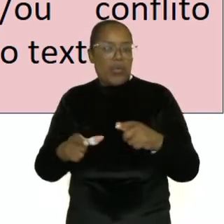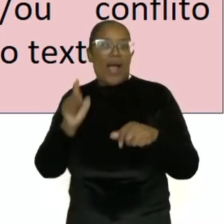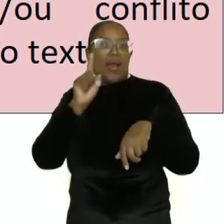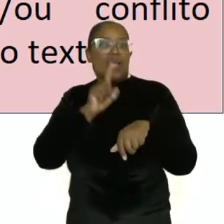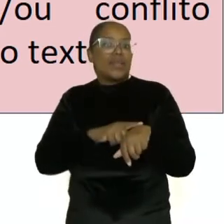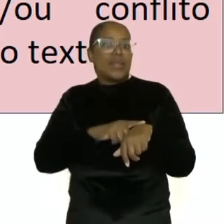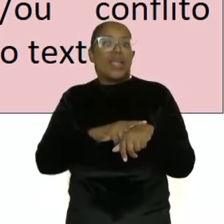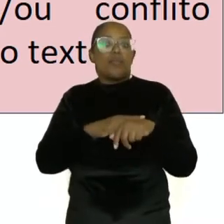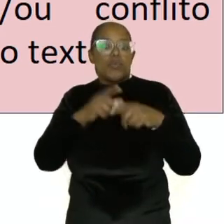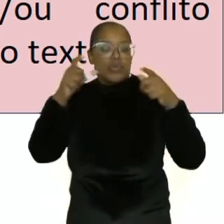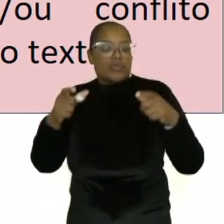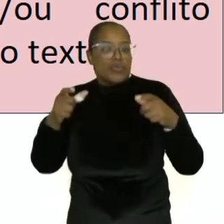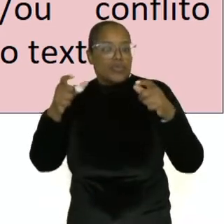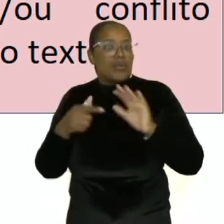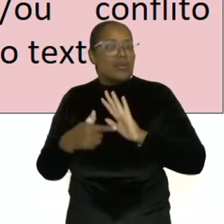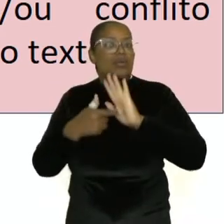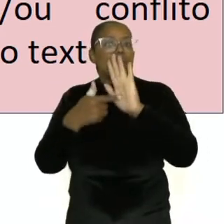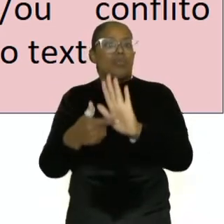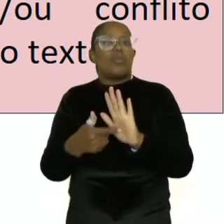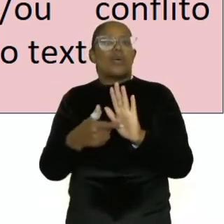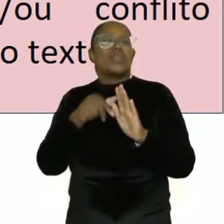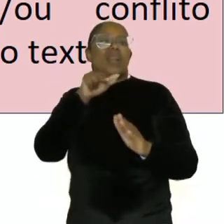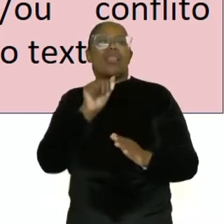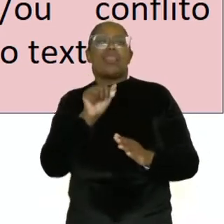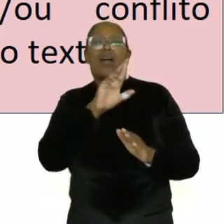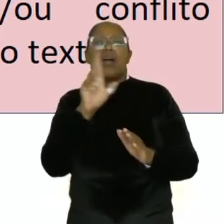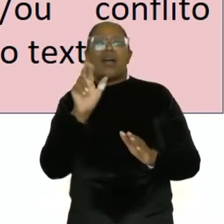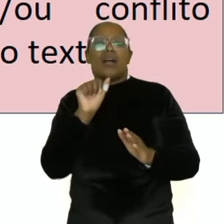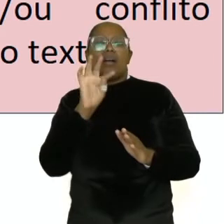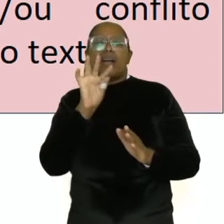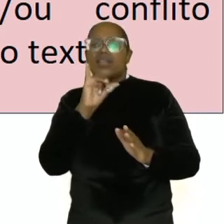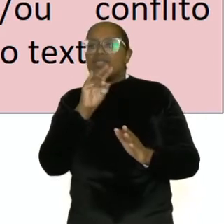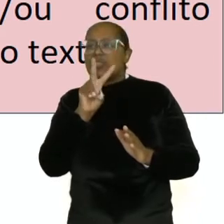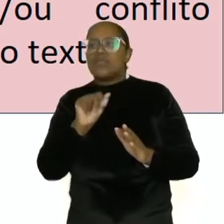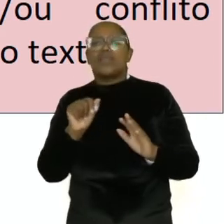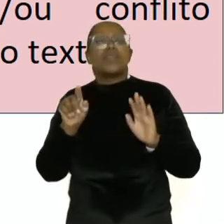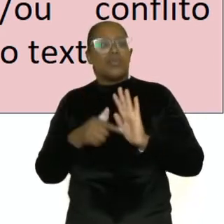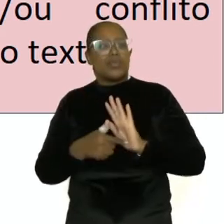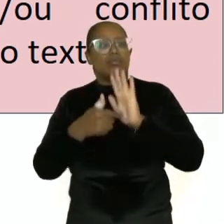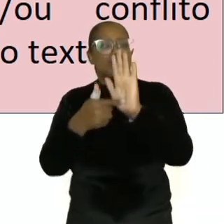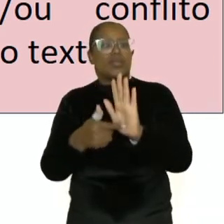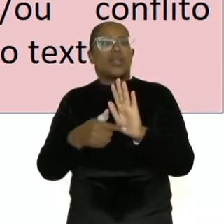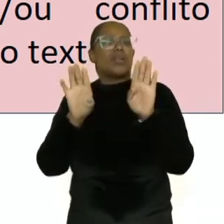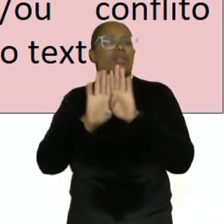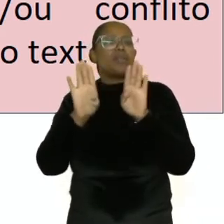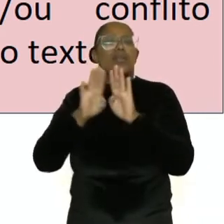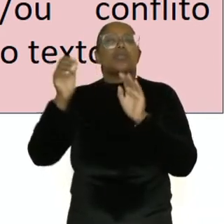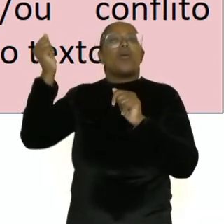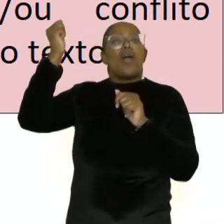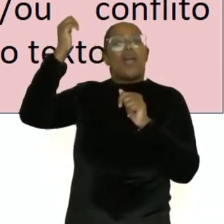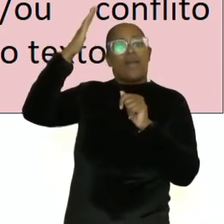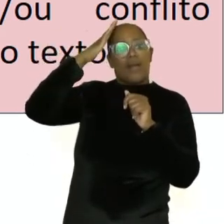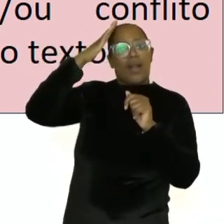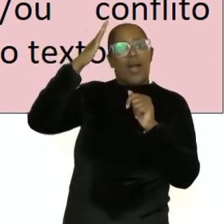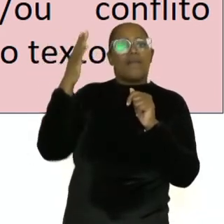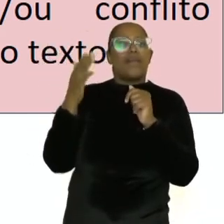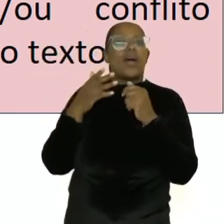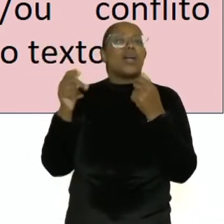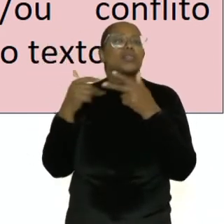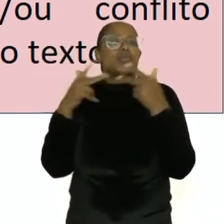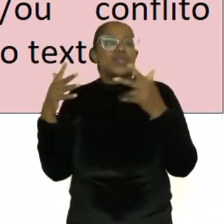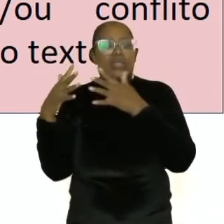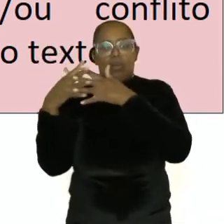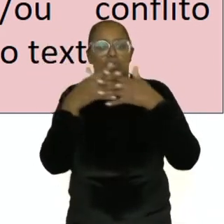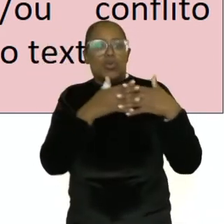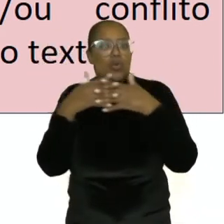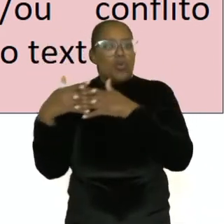em que ambientam a narrativa são mostrados. Nesse momento também são reveladas as ações que levarão ao conflito,